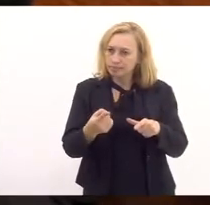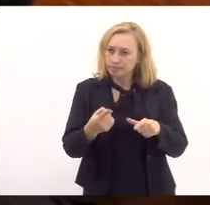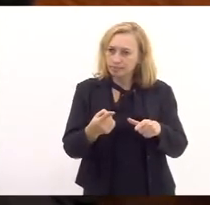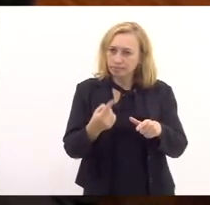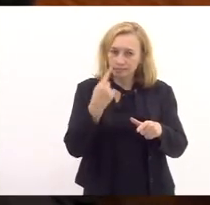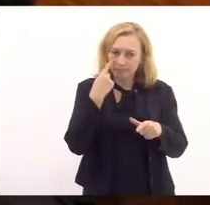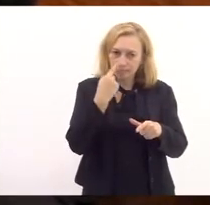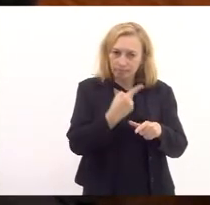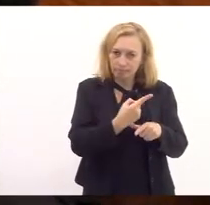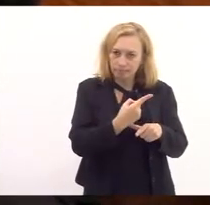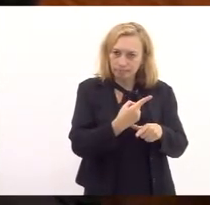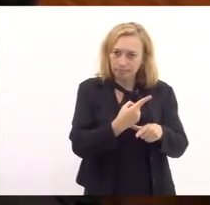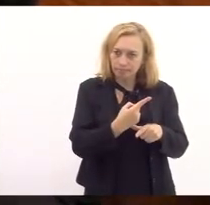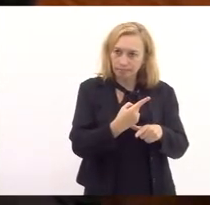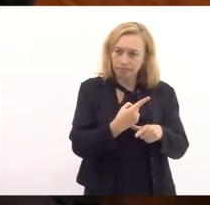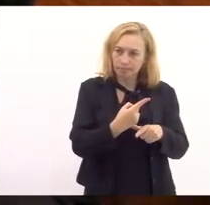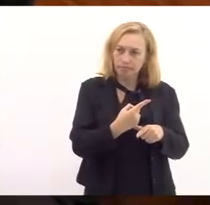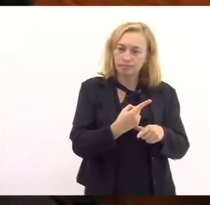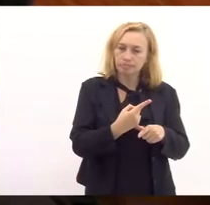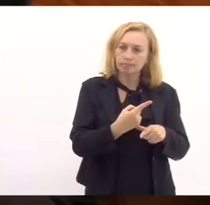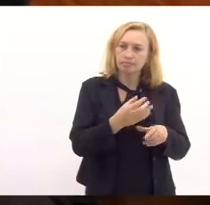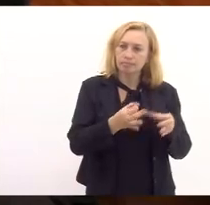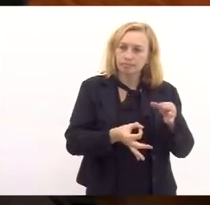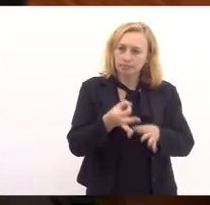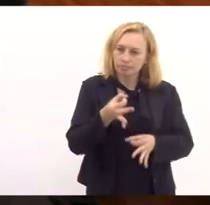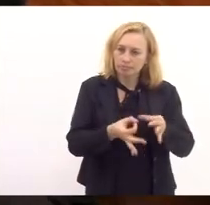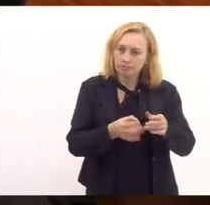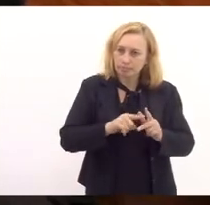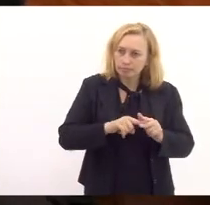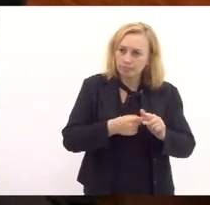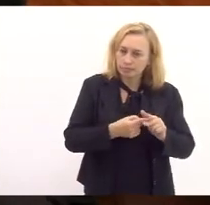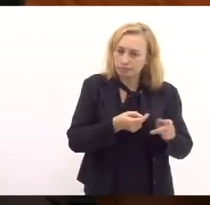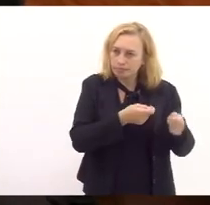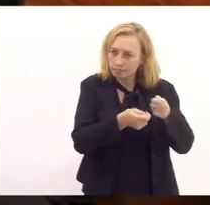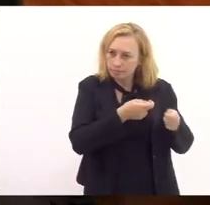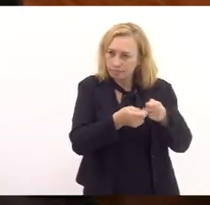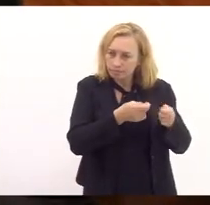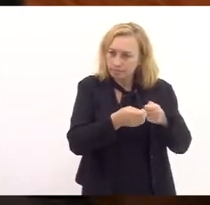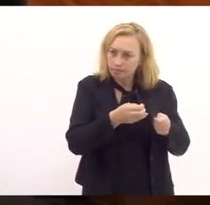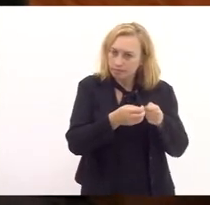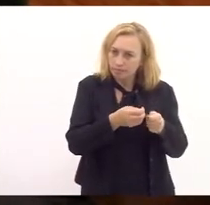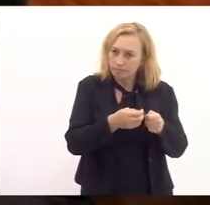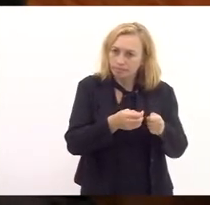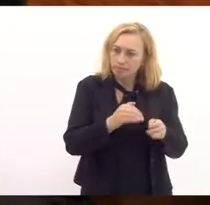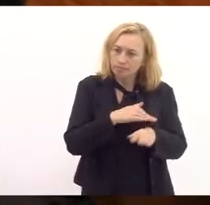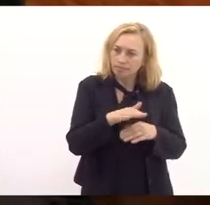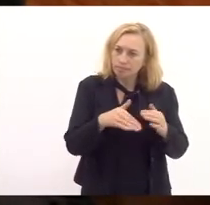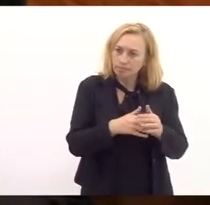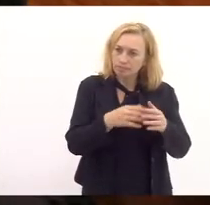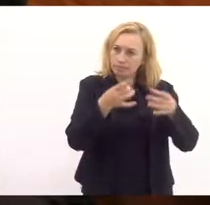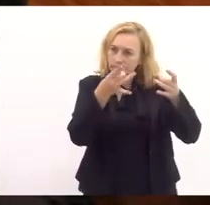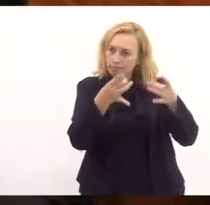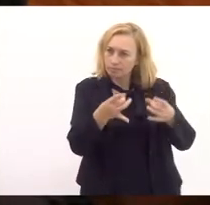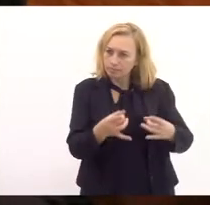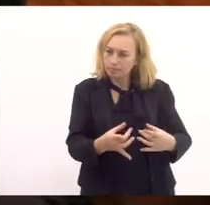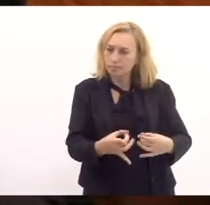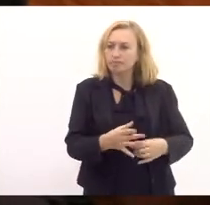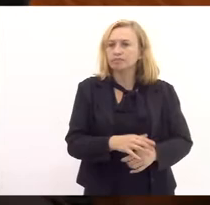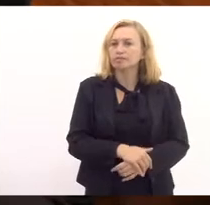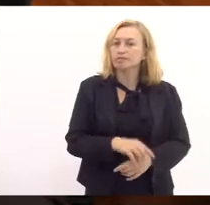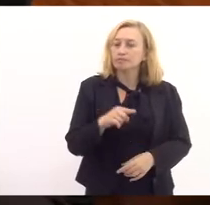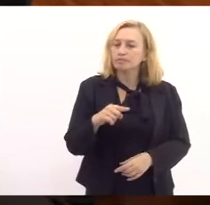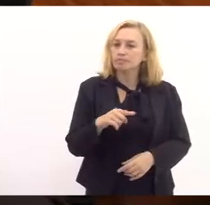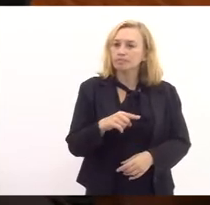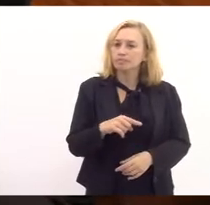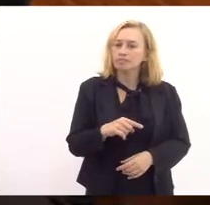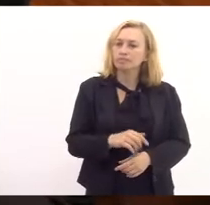infração, trânsito em julgado do processo regulatório na agência, finalizado todas as fases recursais,